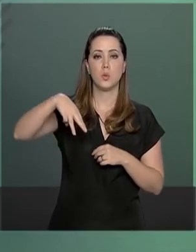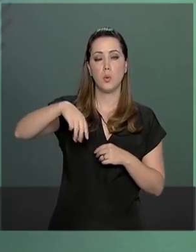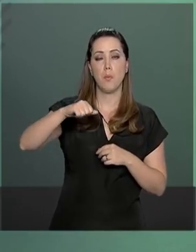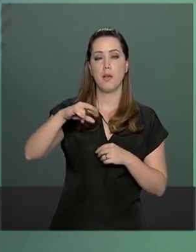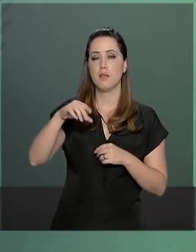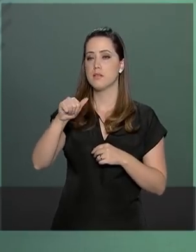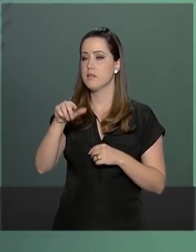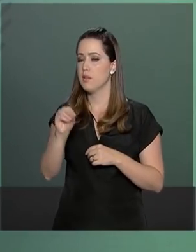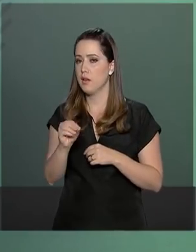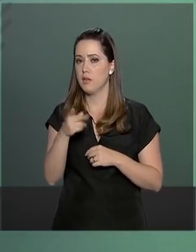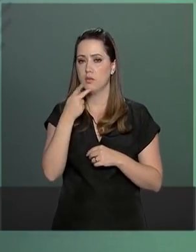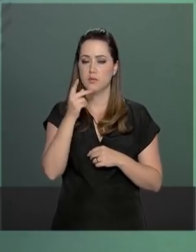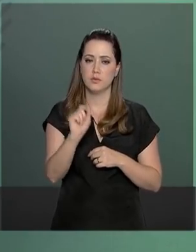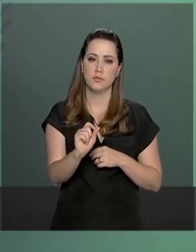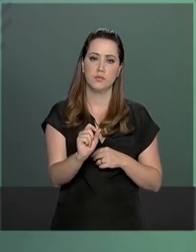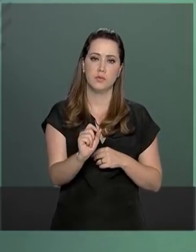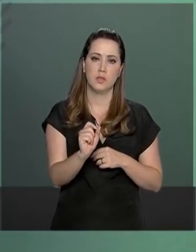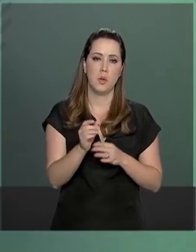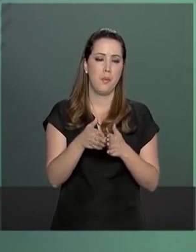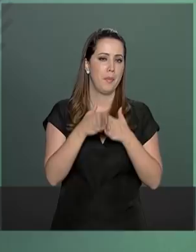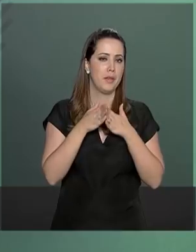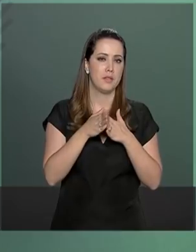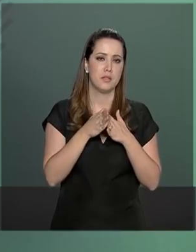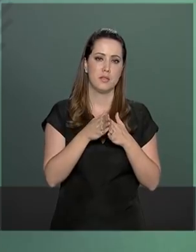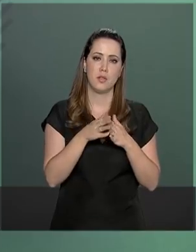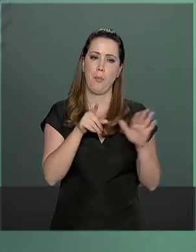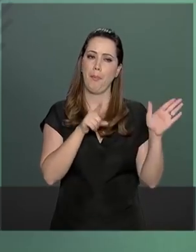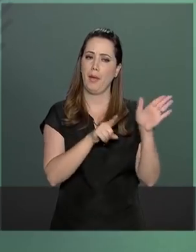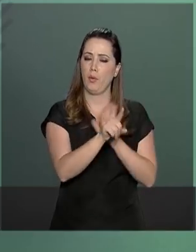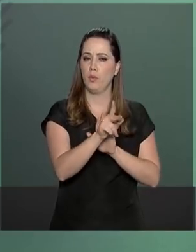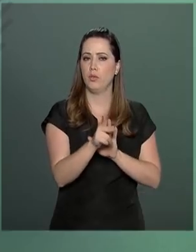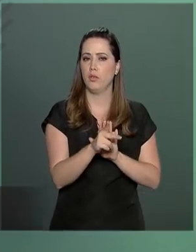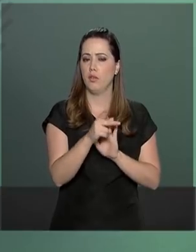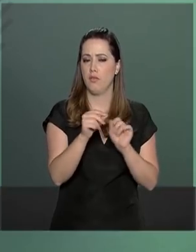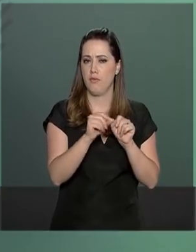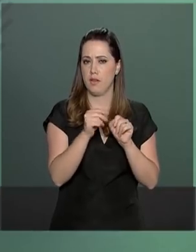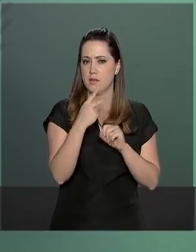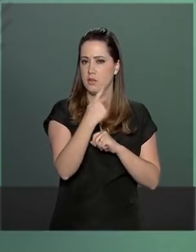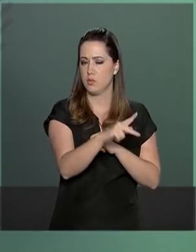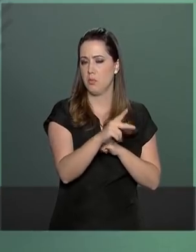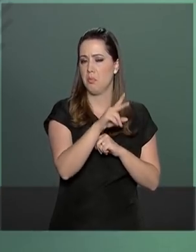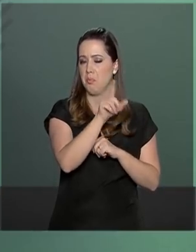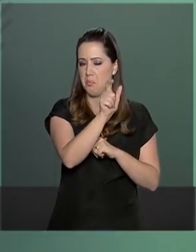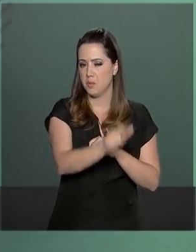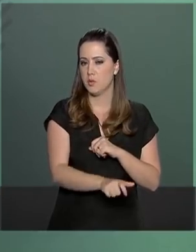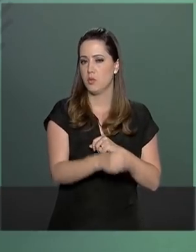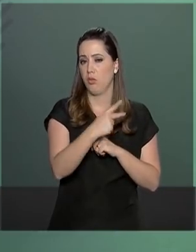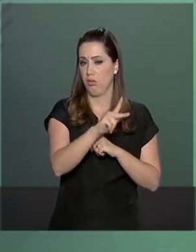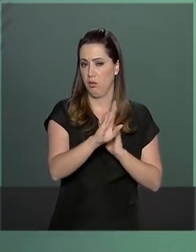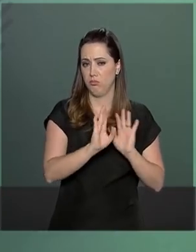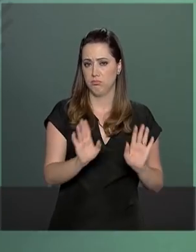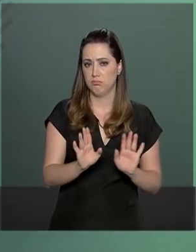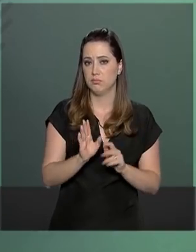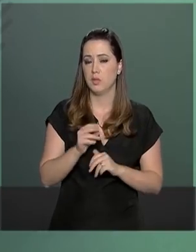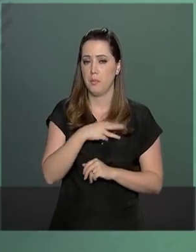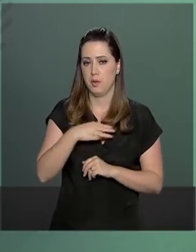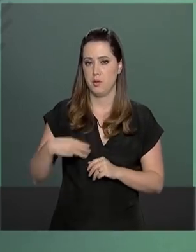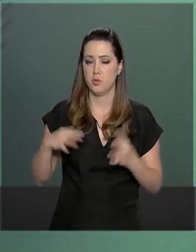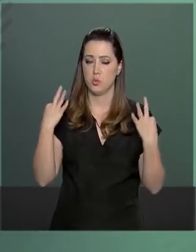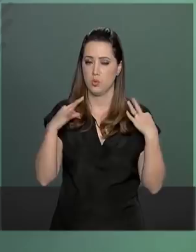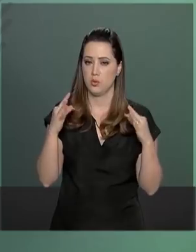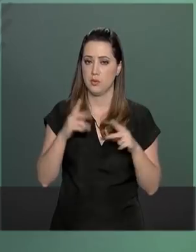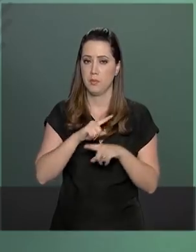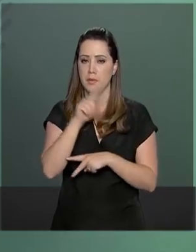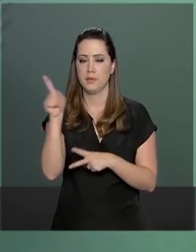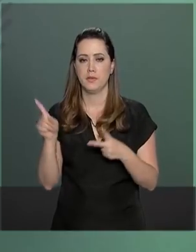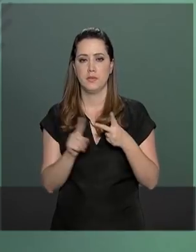antônio eu vos peço que encaminha pergunta a sua assessoria de imprensa no que